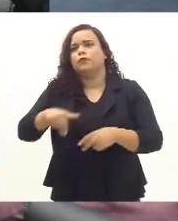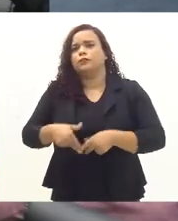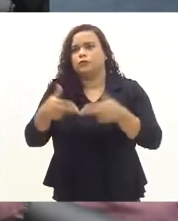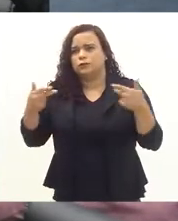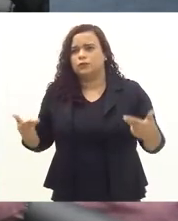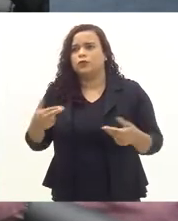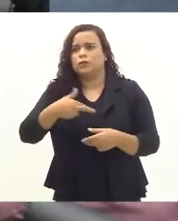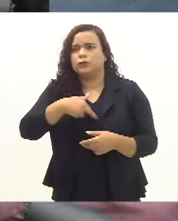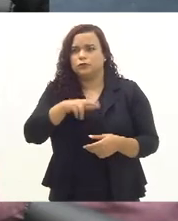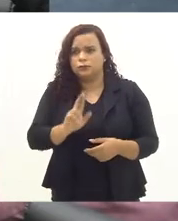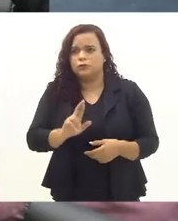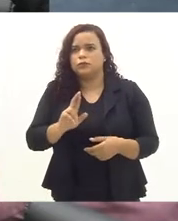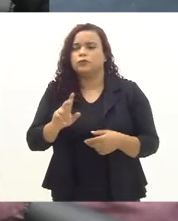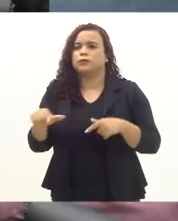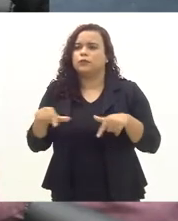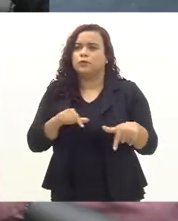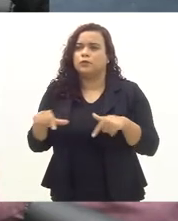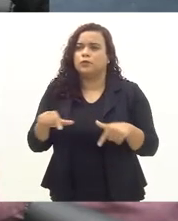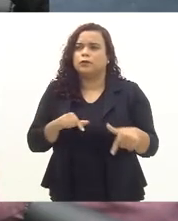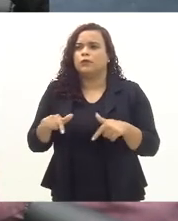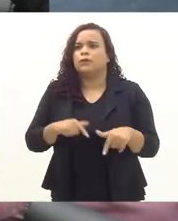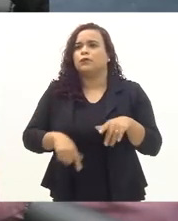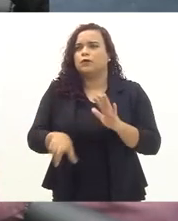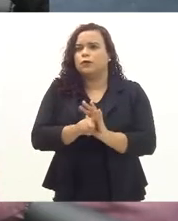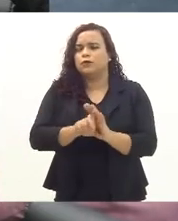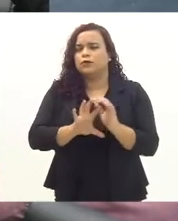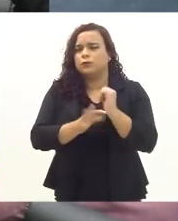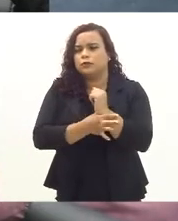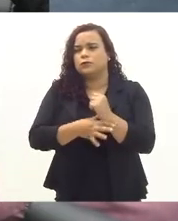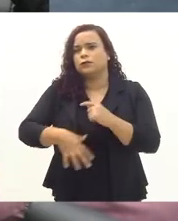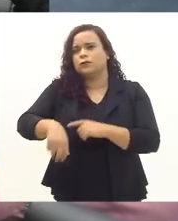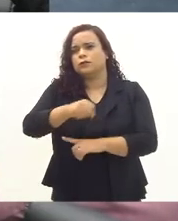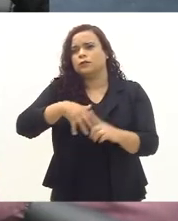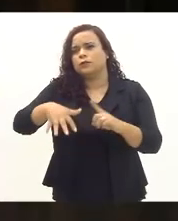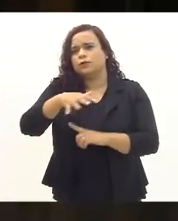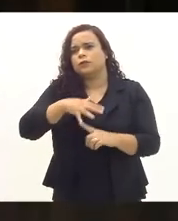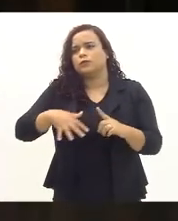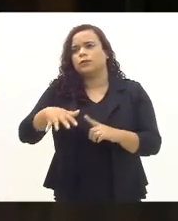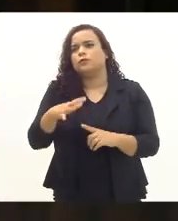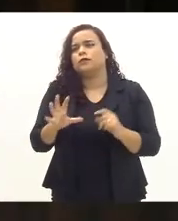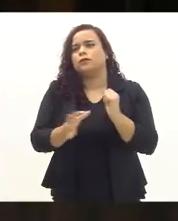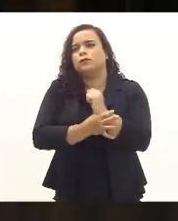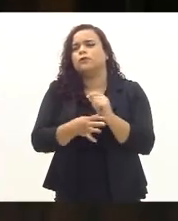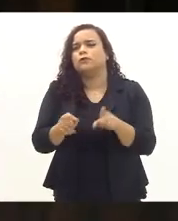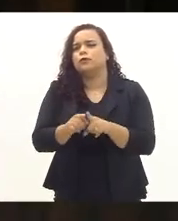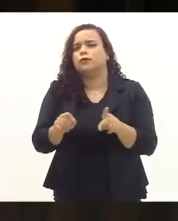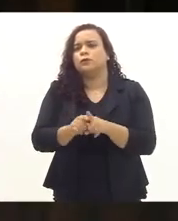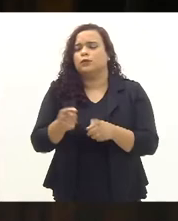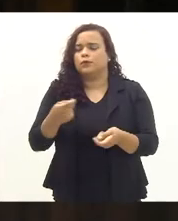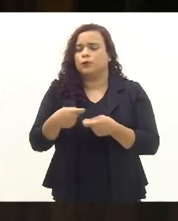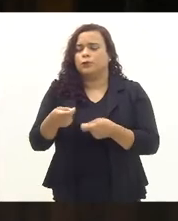projeto nacional de trabalho legislação social e Seguridade Social de economia e de orçamento